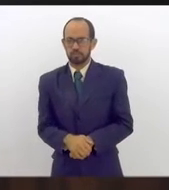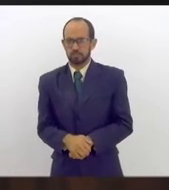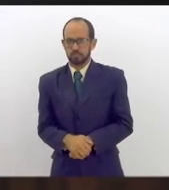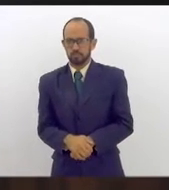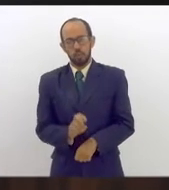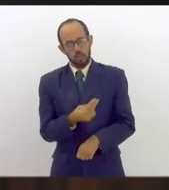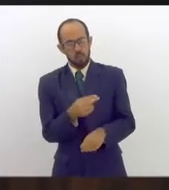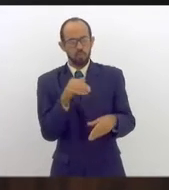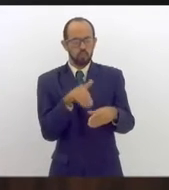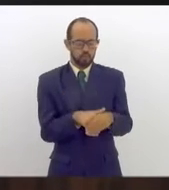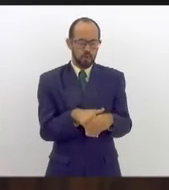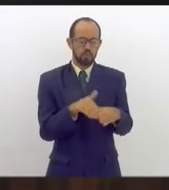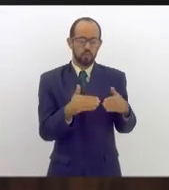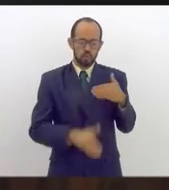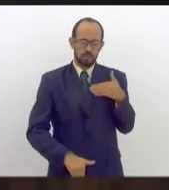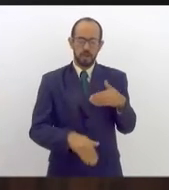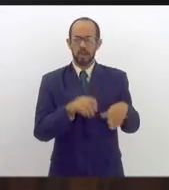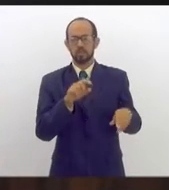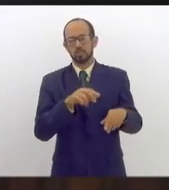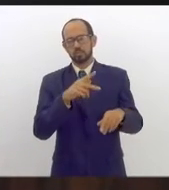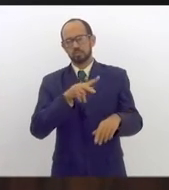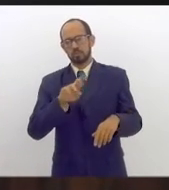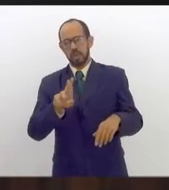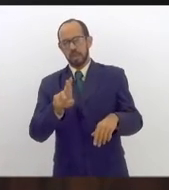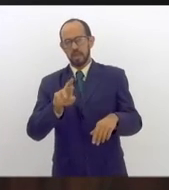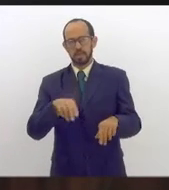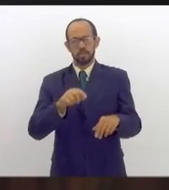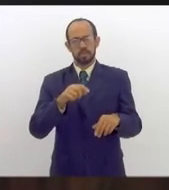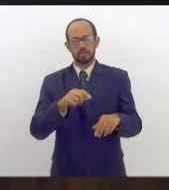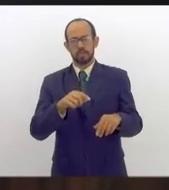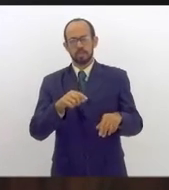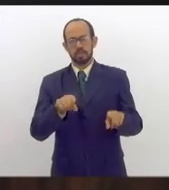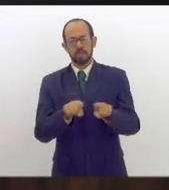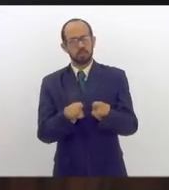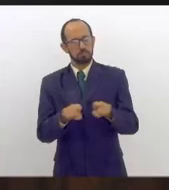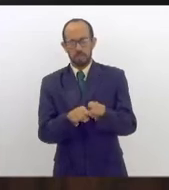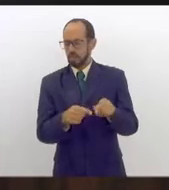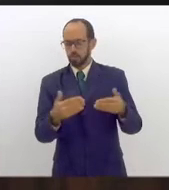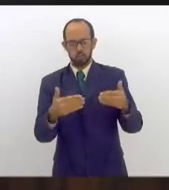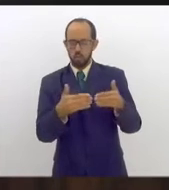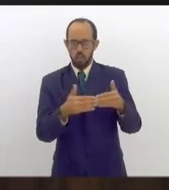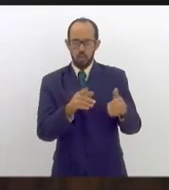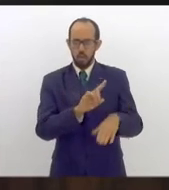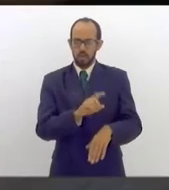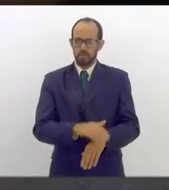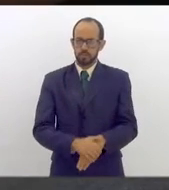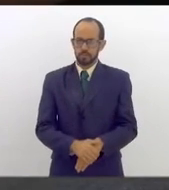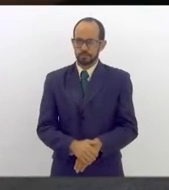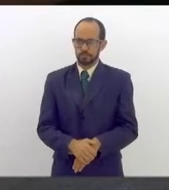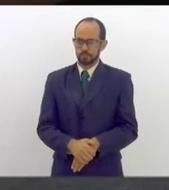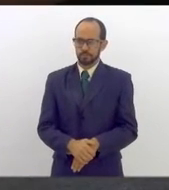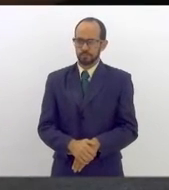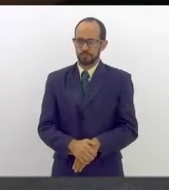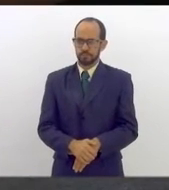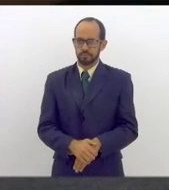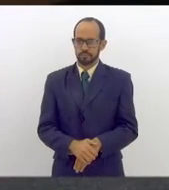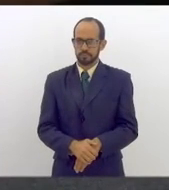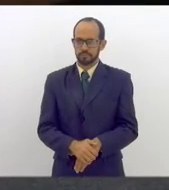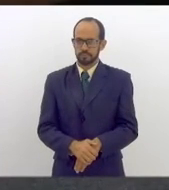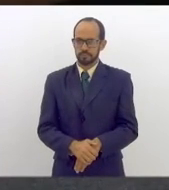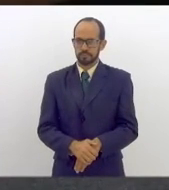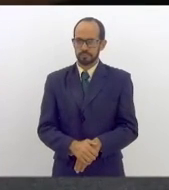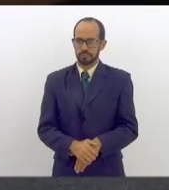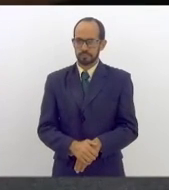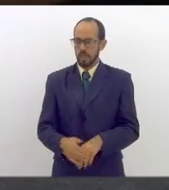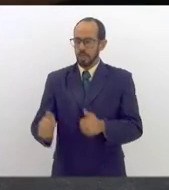contrário nos projetos de resolução que não estiverem de acordo. Isso, presidente. Eu acompanho a